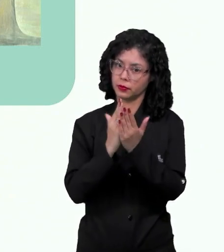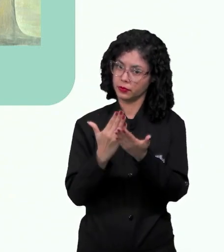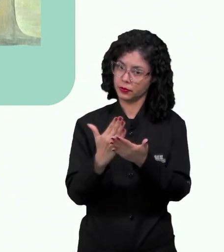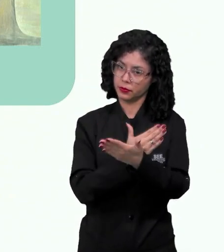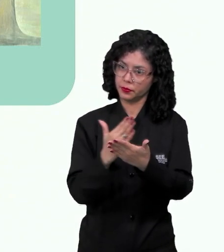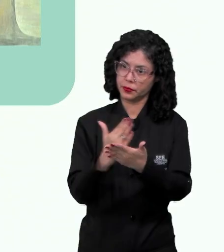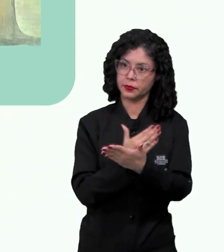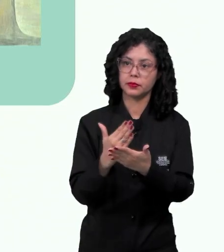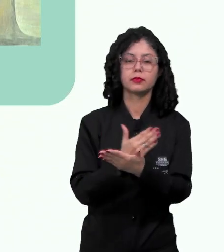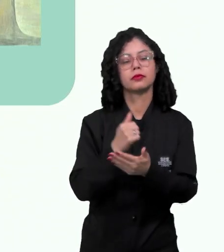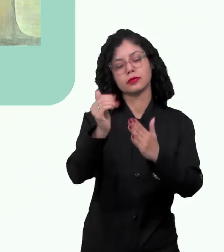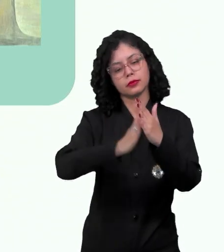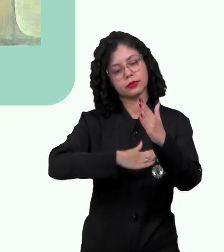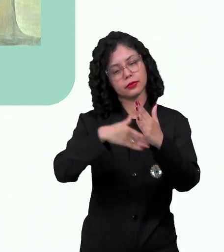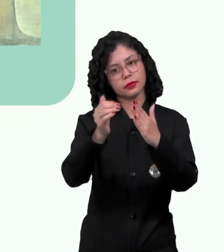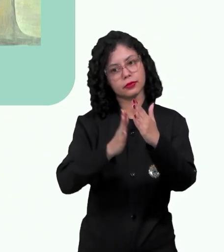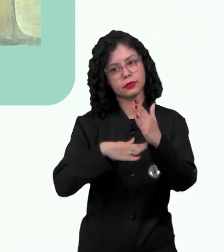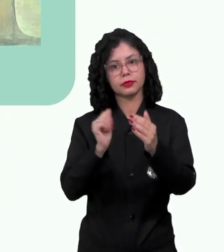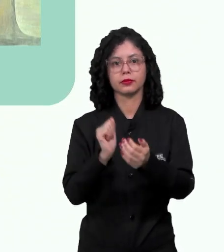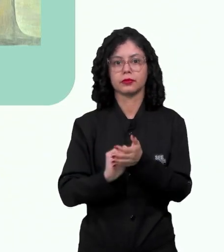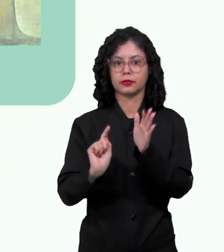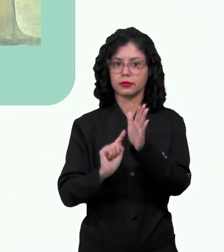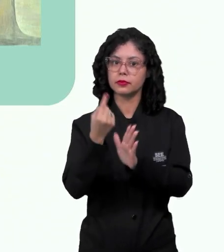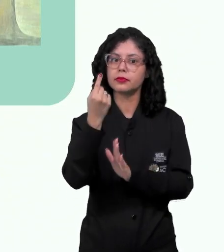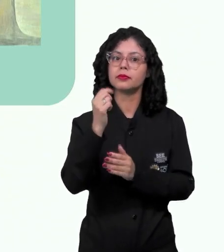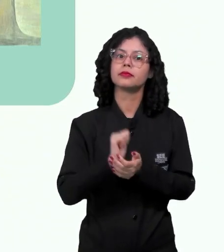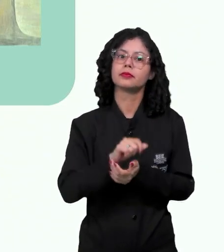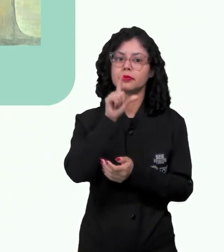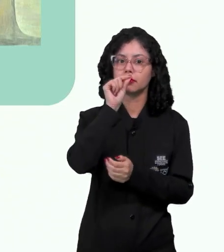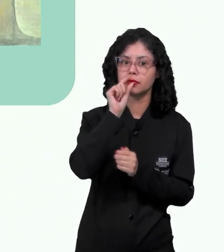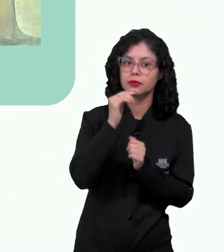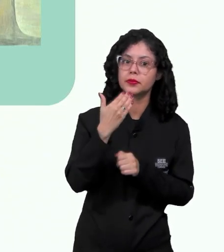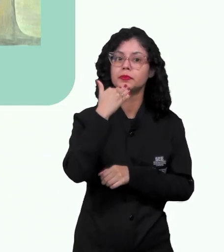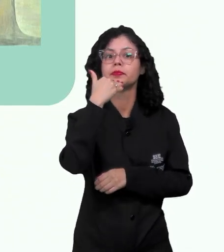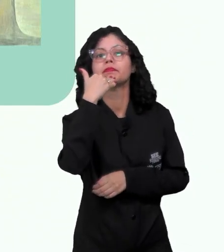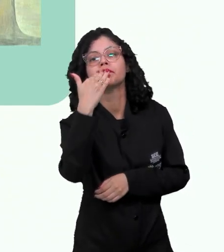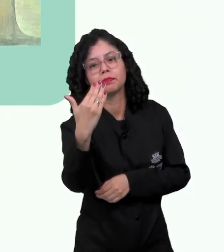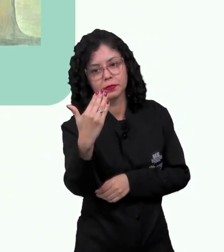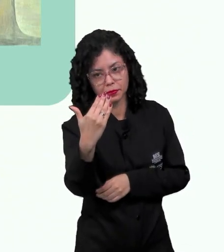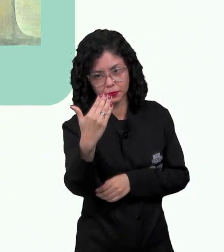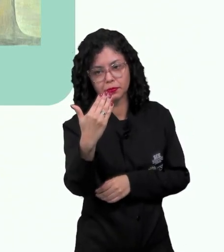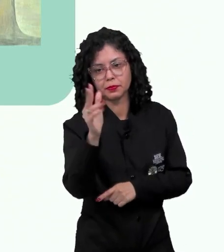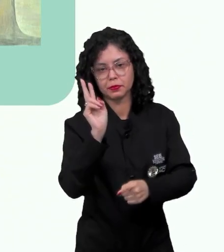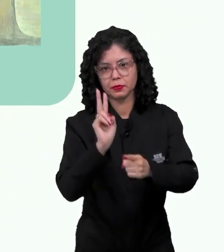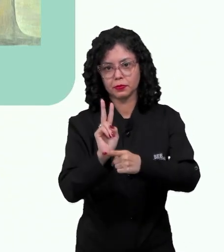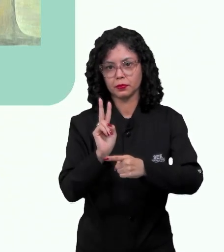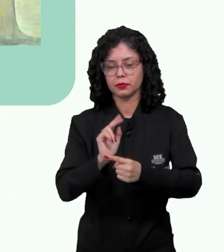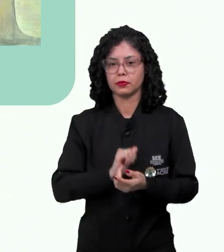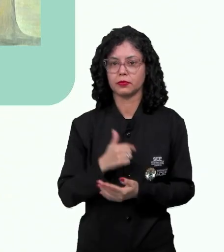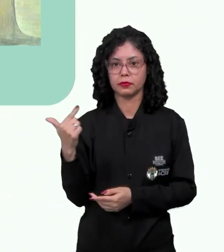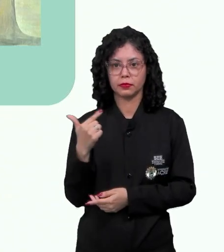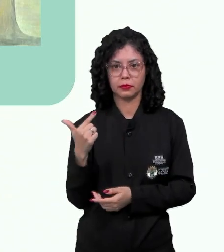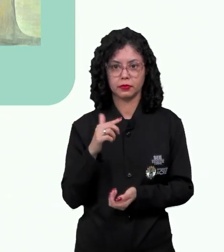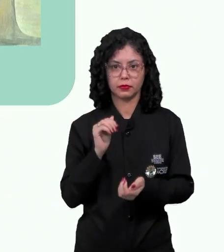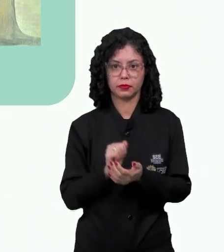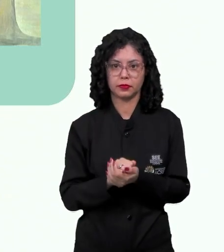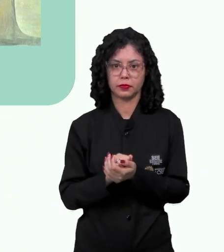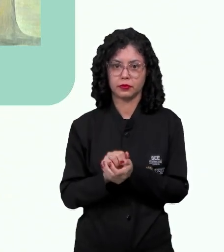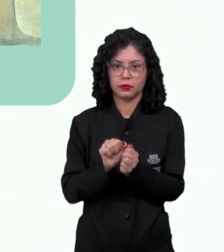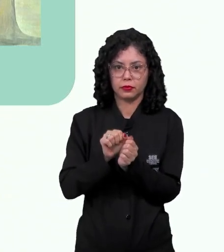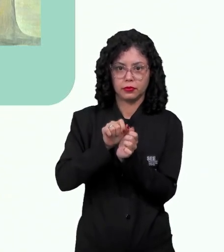segunda é uma pintura. A primeira é As Aves Pedem Ajuda, e a segunda é Alma